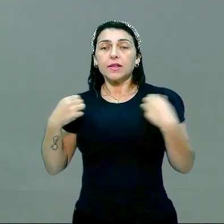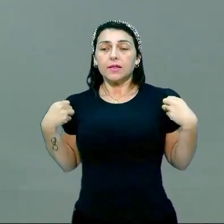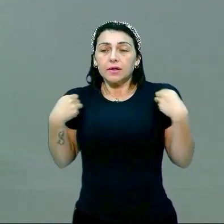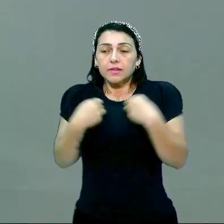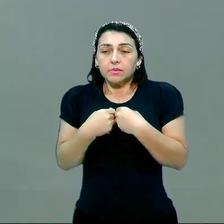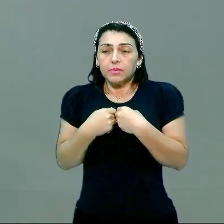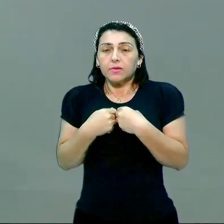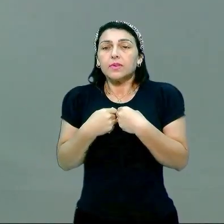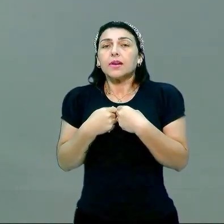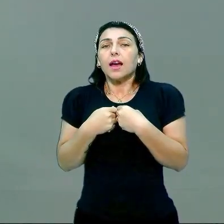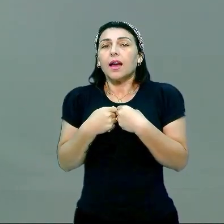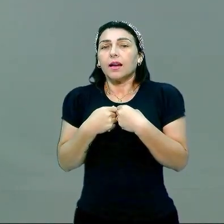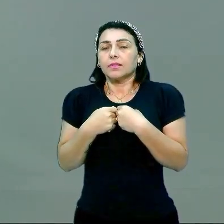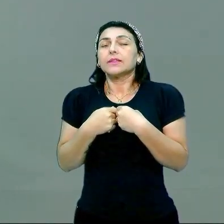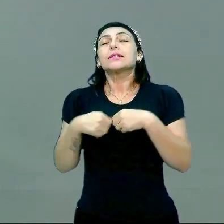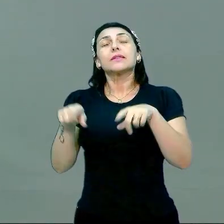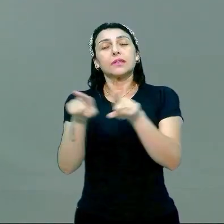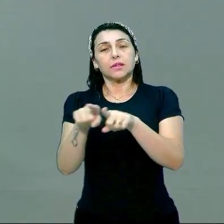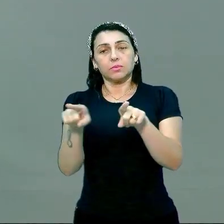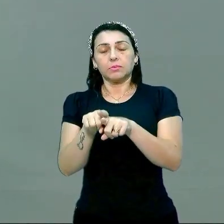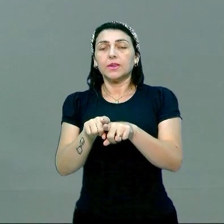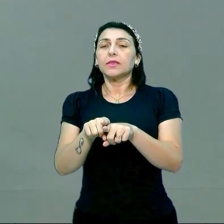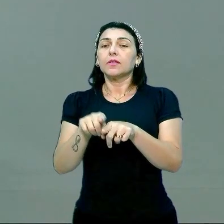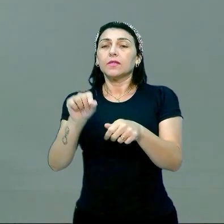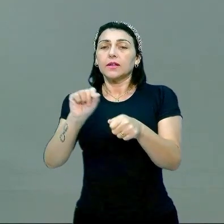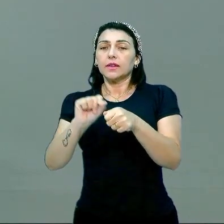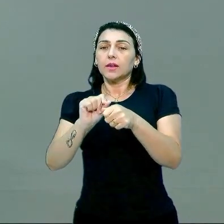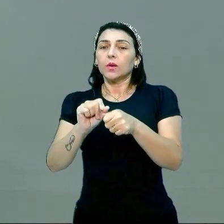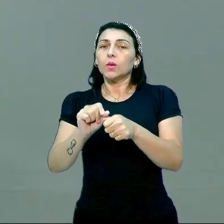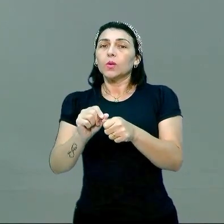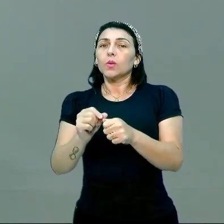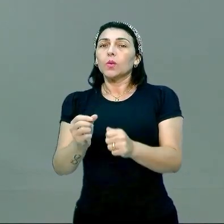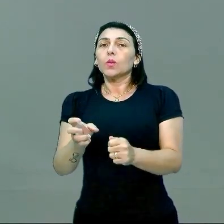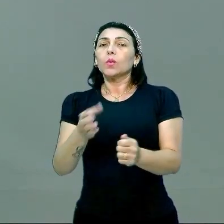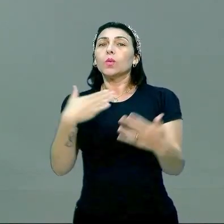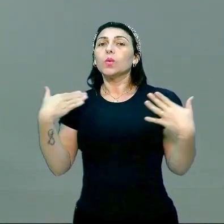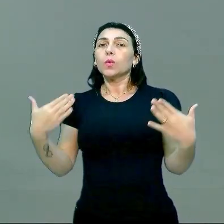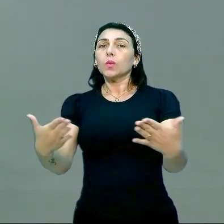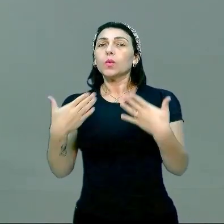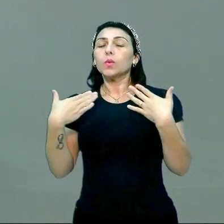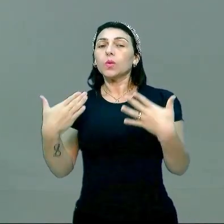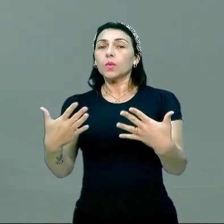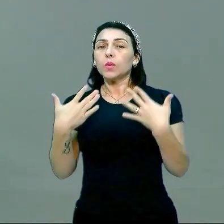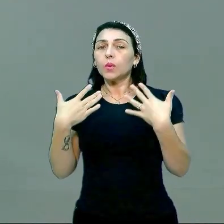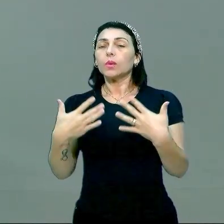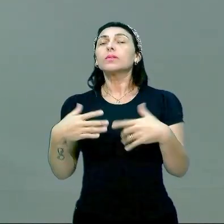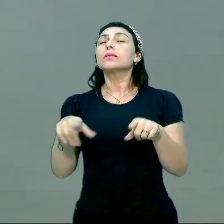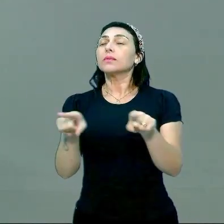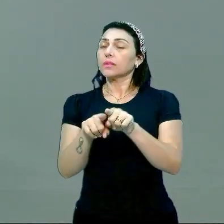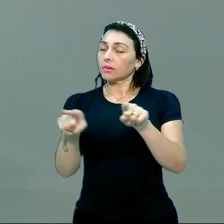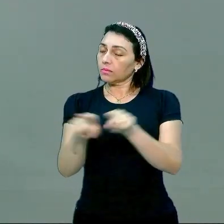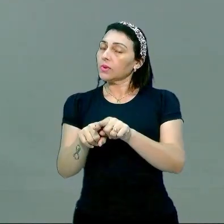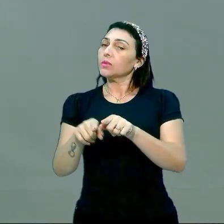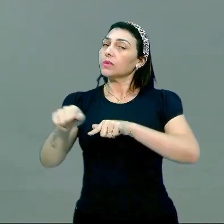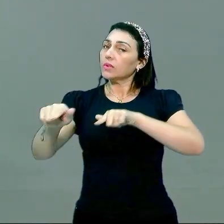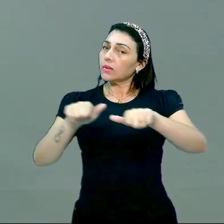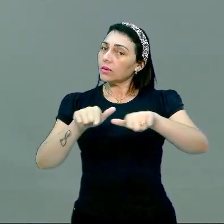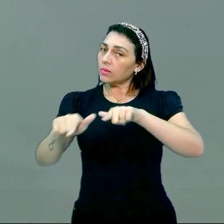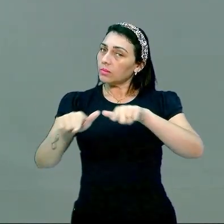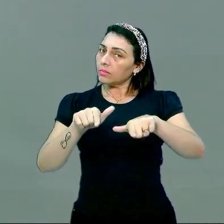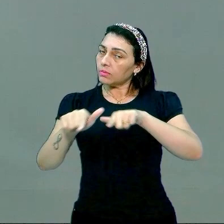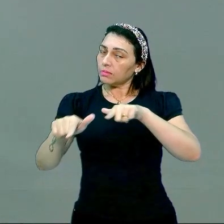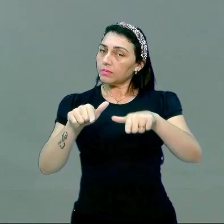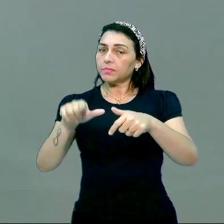para se aquecer. Ele também pode criar um aquecedor. Então, nesse sentido, é que o trabalho humano ele